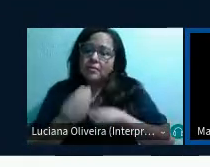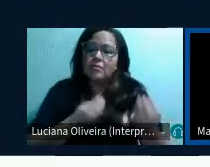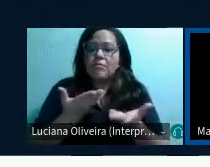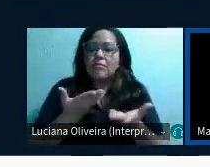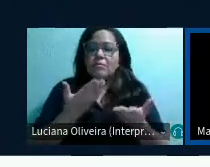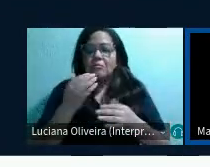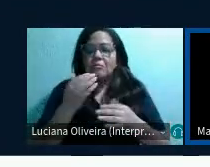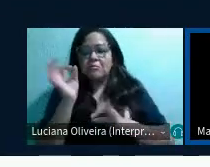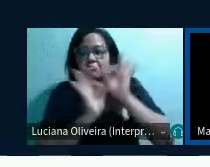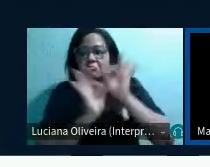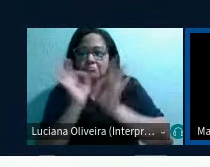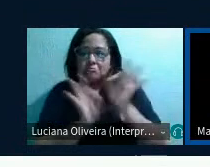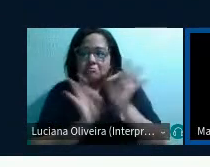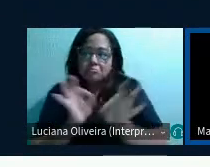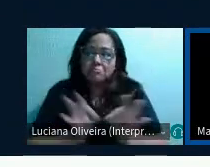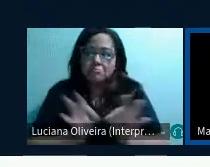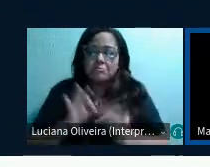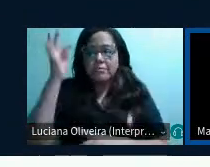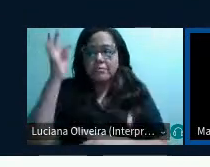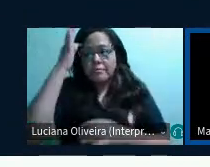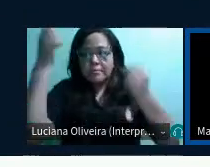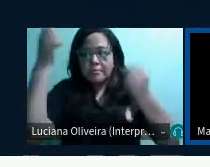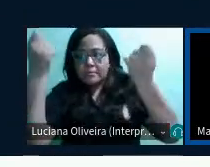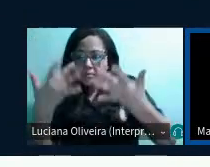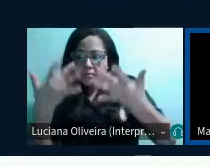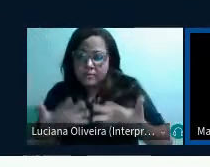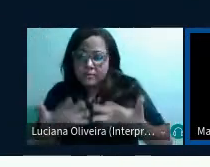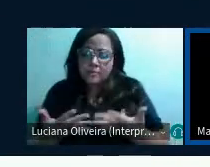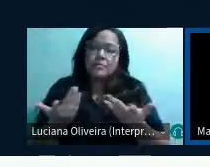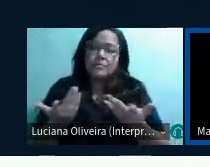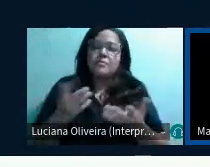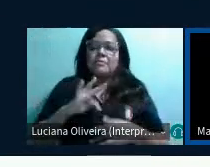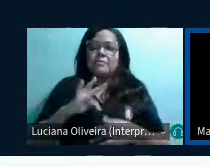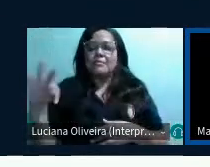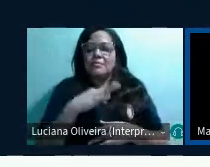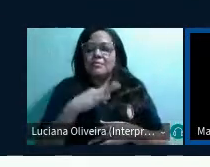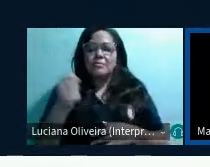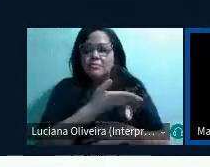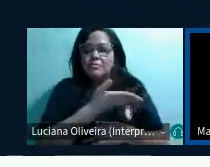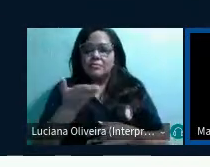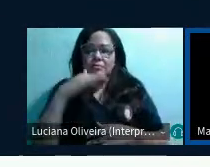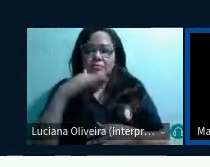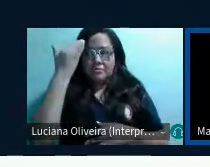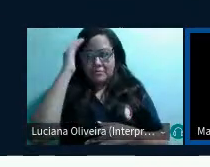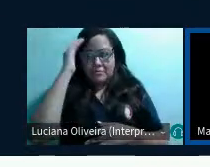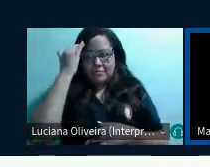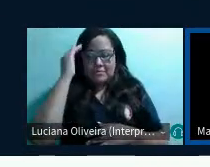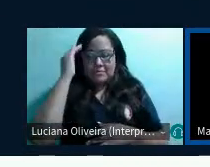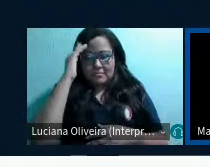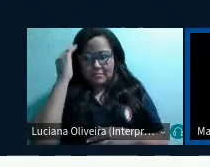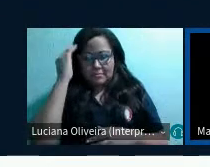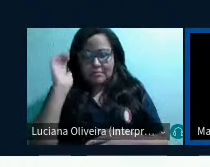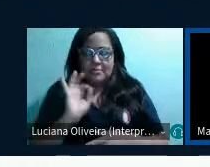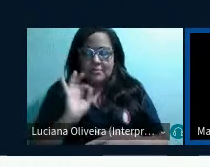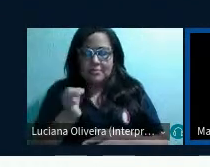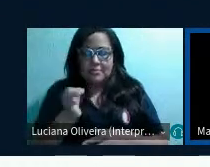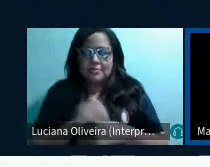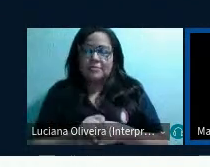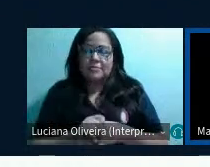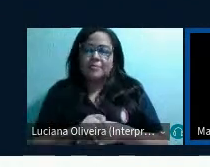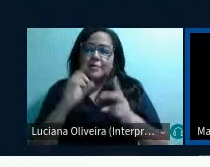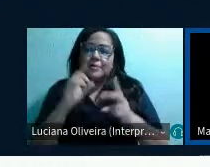teórica, tudo embasado nas experiências deles. Afinal, ambos foram participantes da OBR na edição